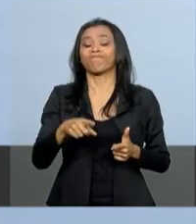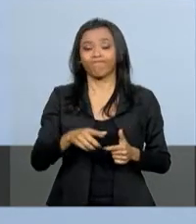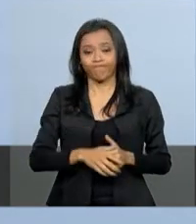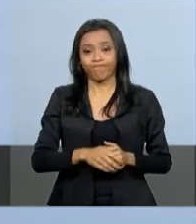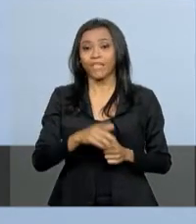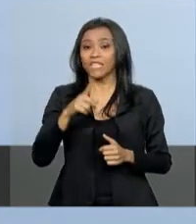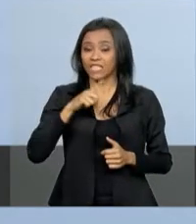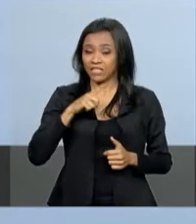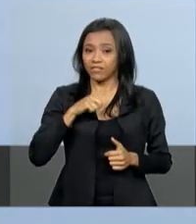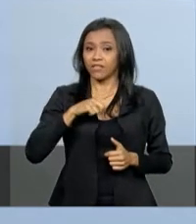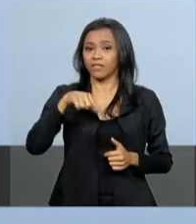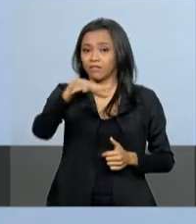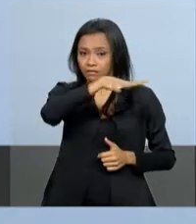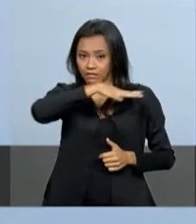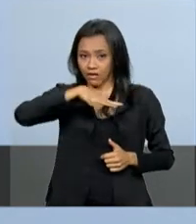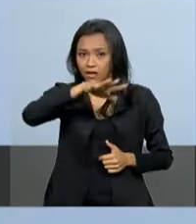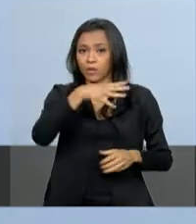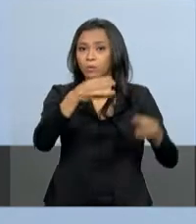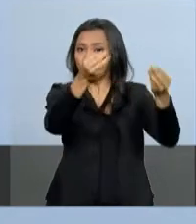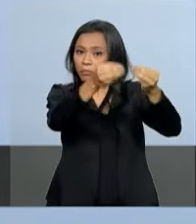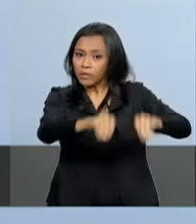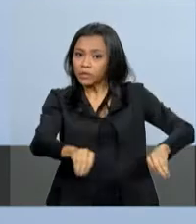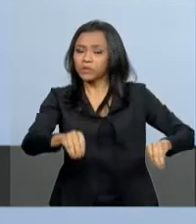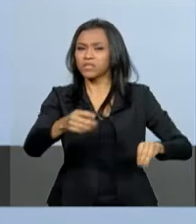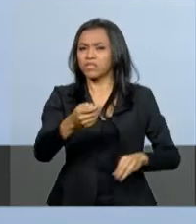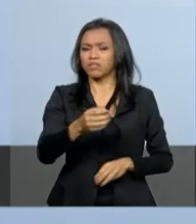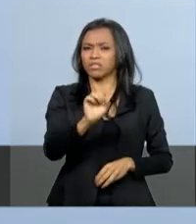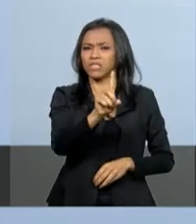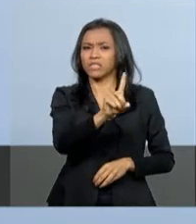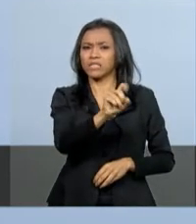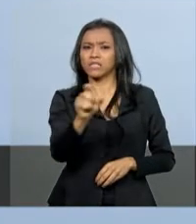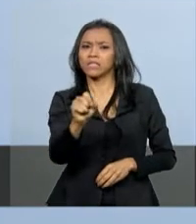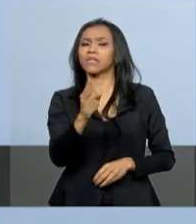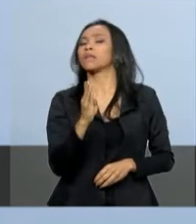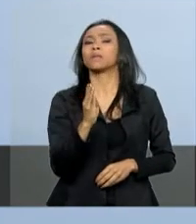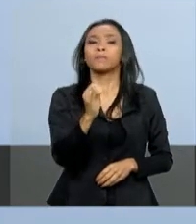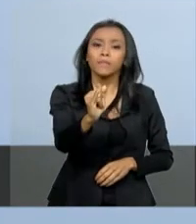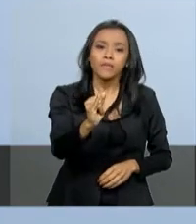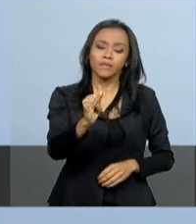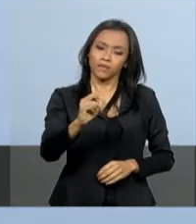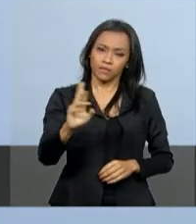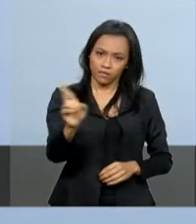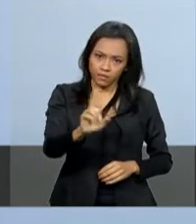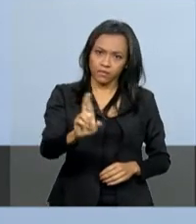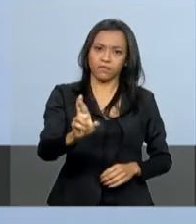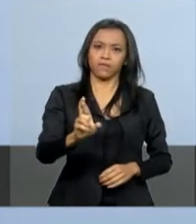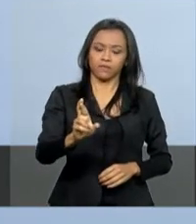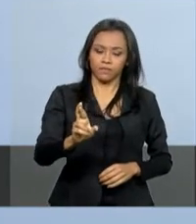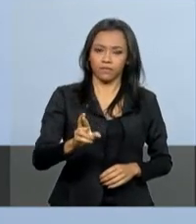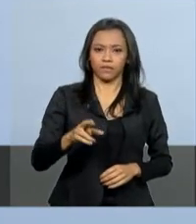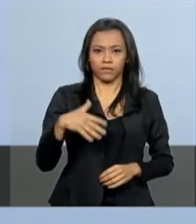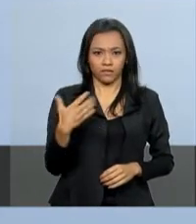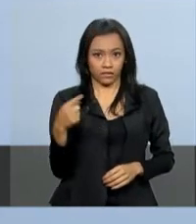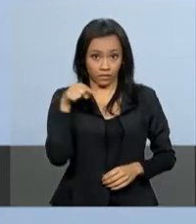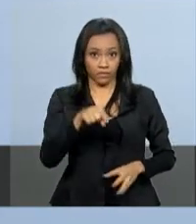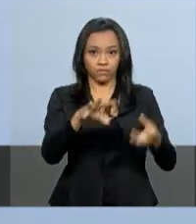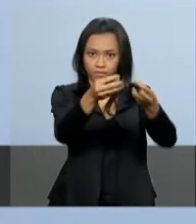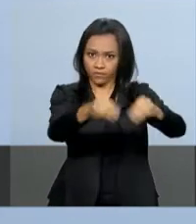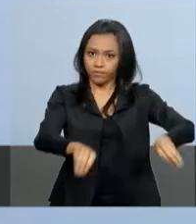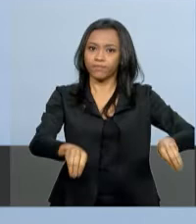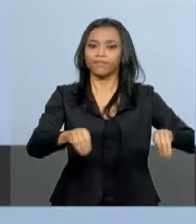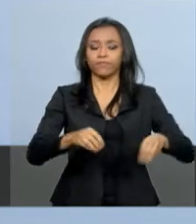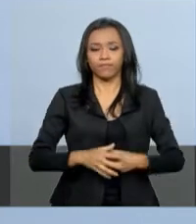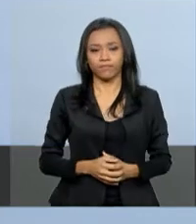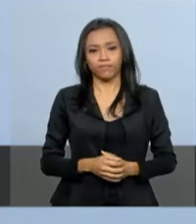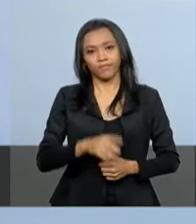prejuízo de cerca de 100 bilhões de reais o prejuízo que na